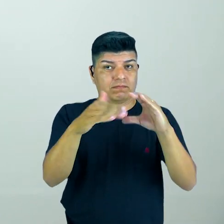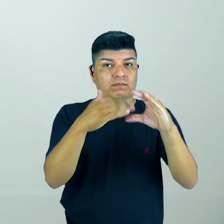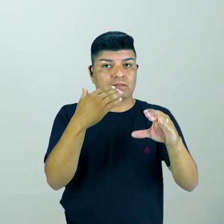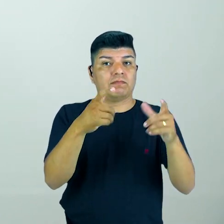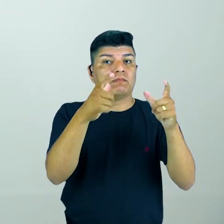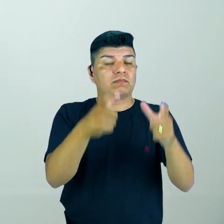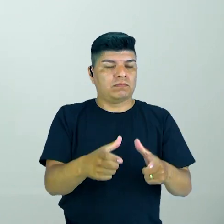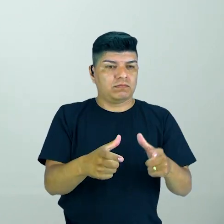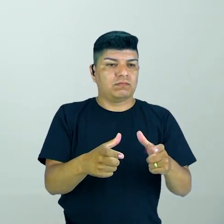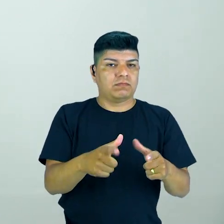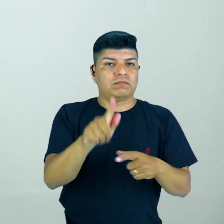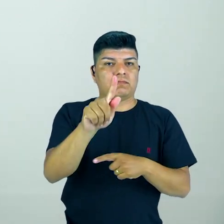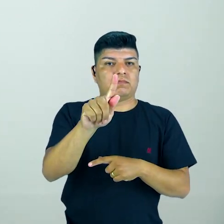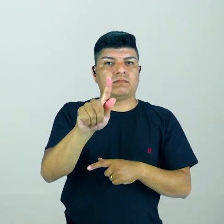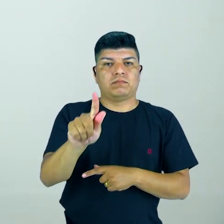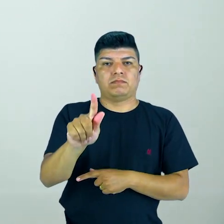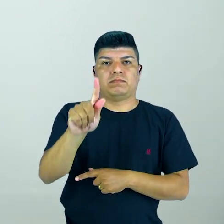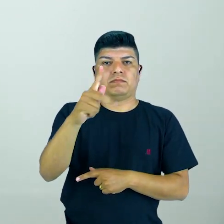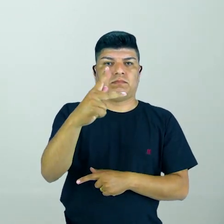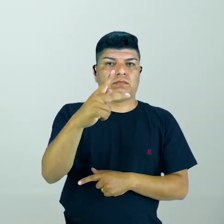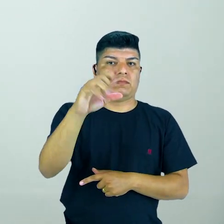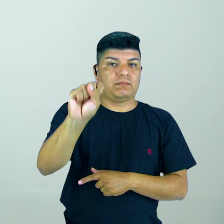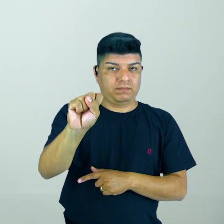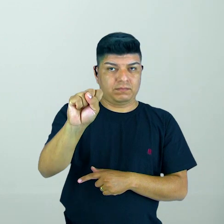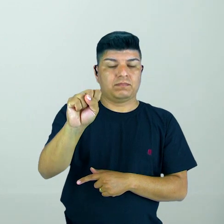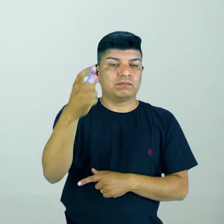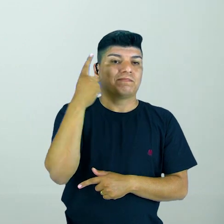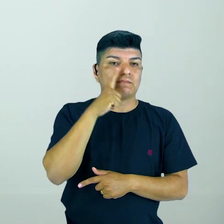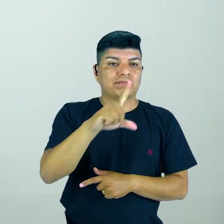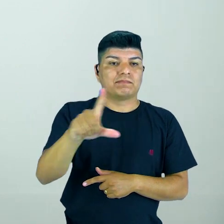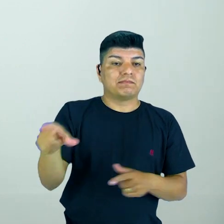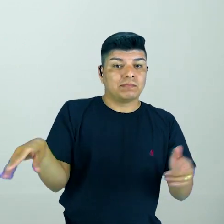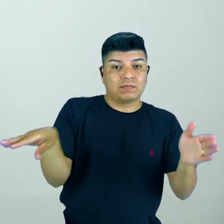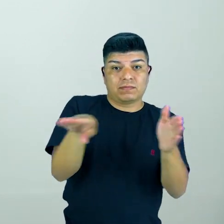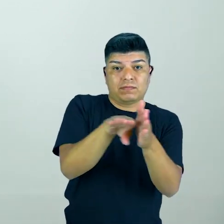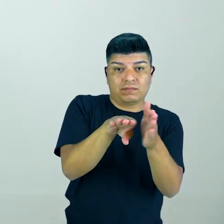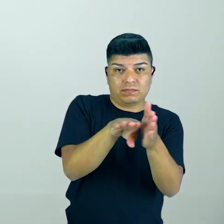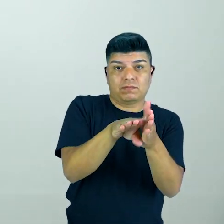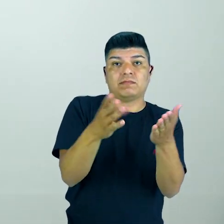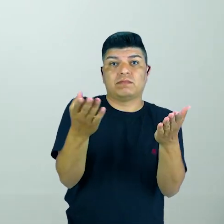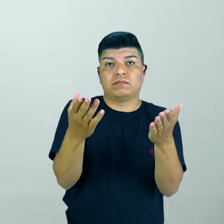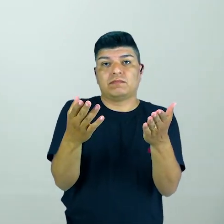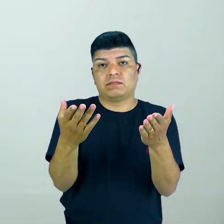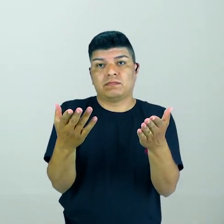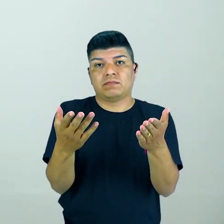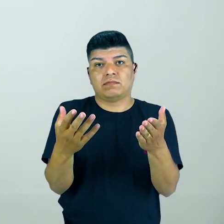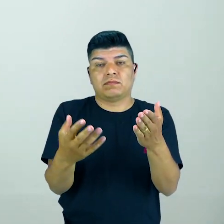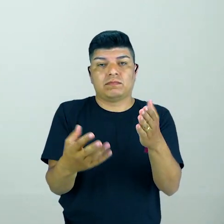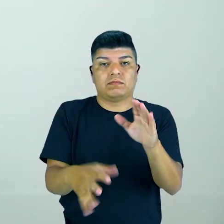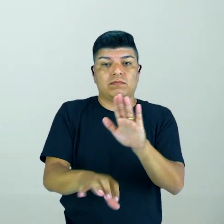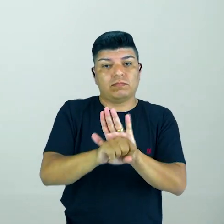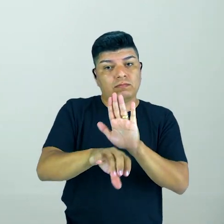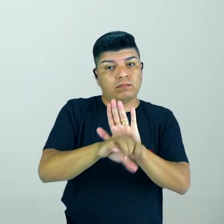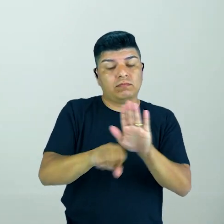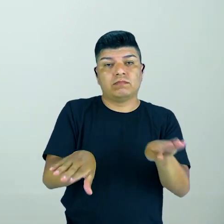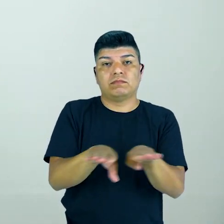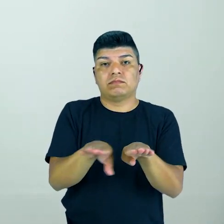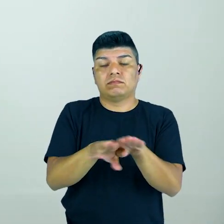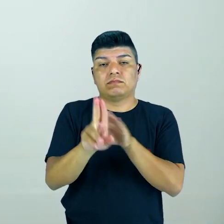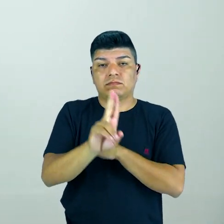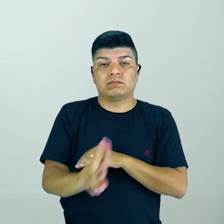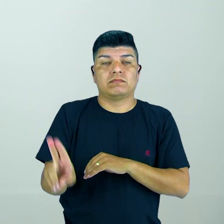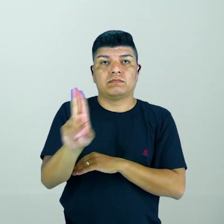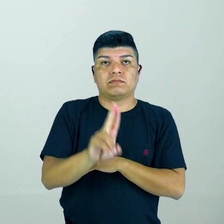ele vai te dar um GPS naquele momento, tá? Que você consegue chegar até o local através de um outro aplicativo, tá? Ele busca o quê?